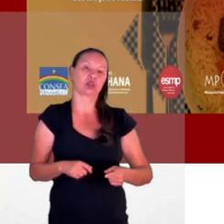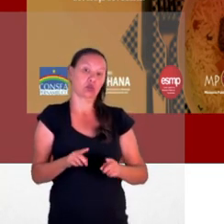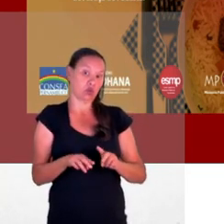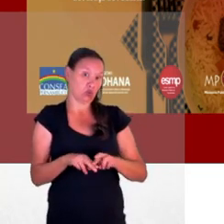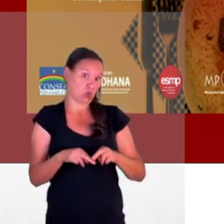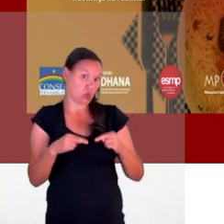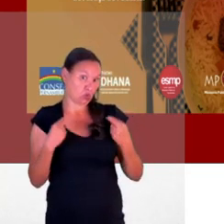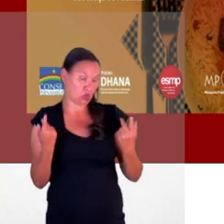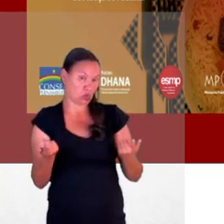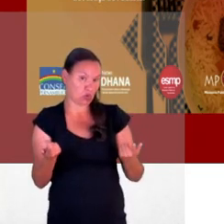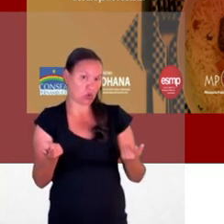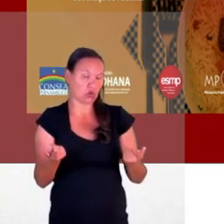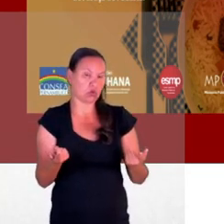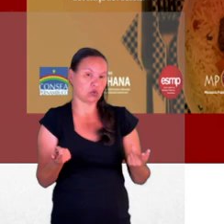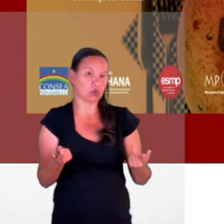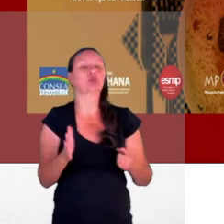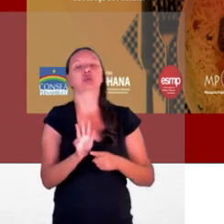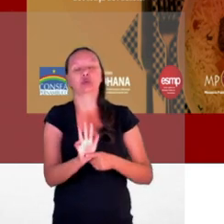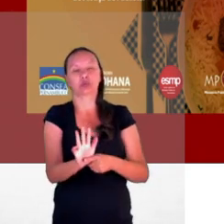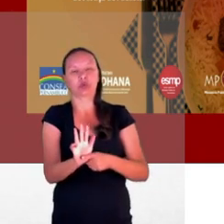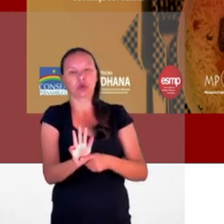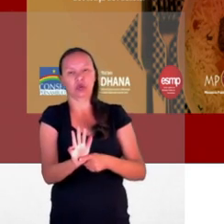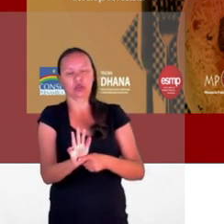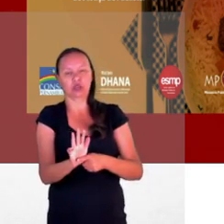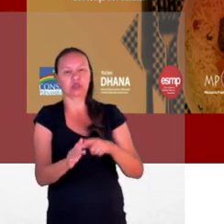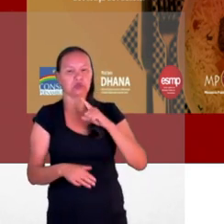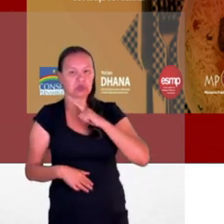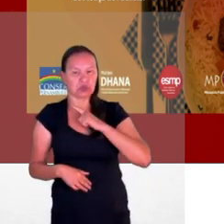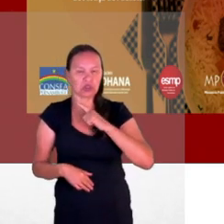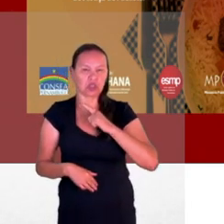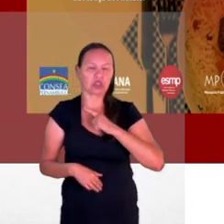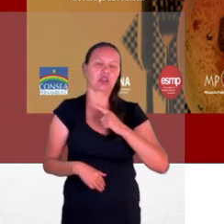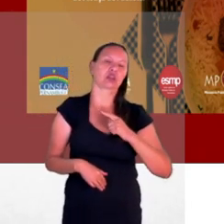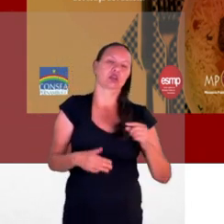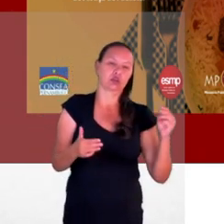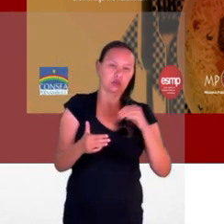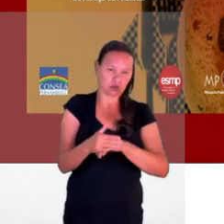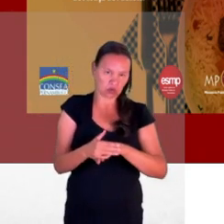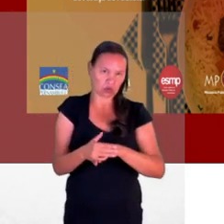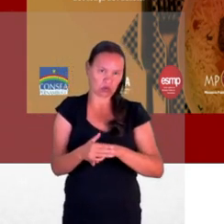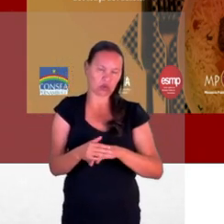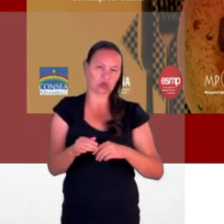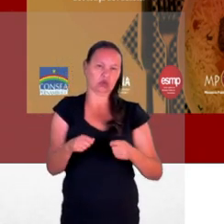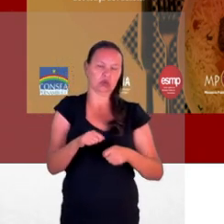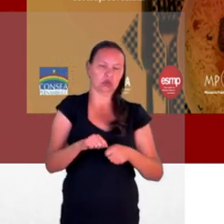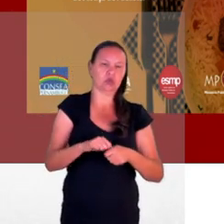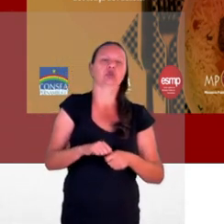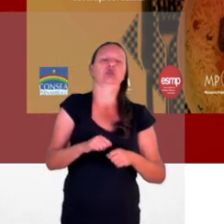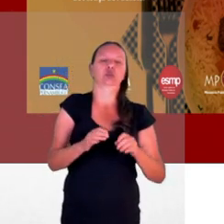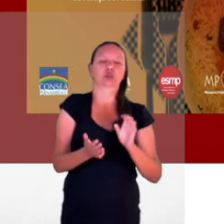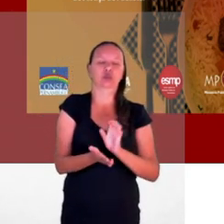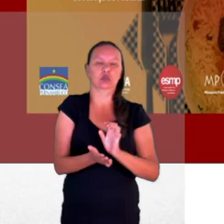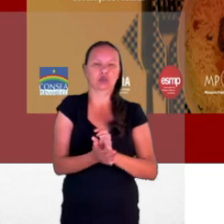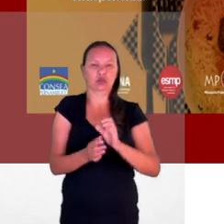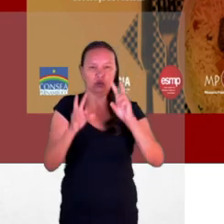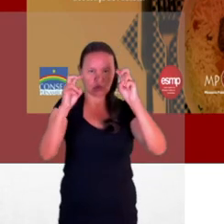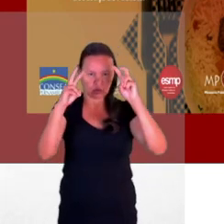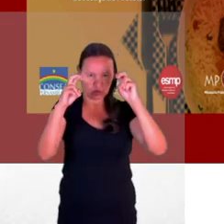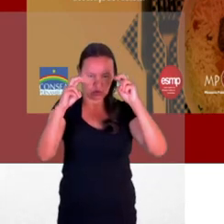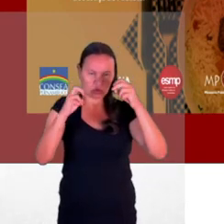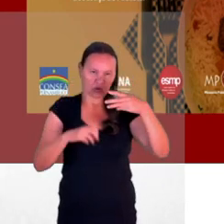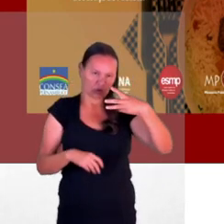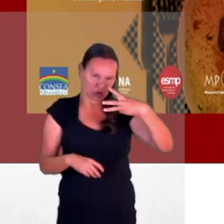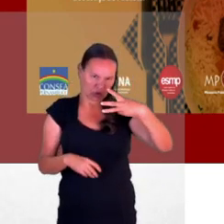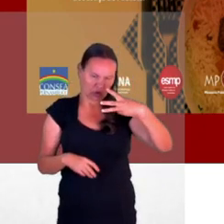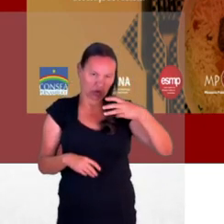gente intensifica os procedimentos já existentes ou se instaura outros procedimentos a gente tá na terceira